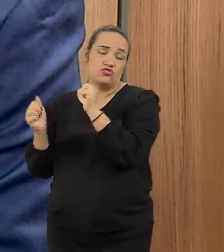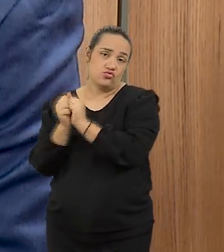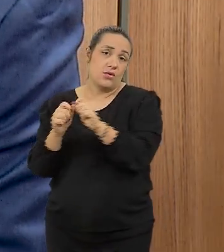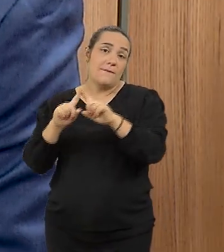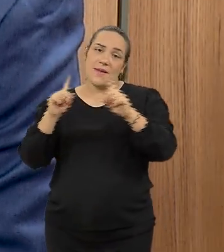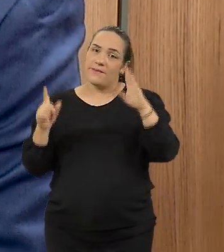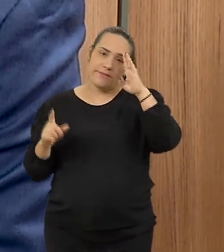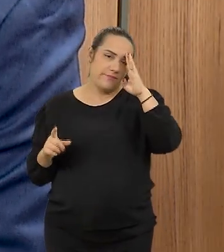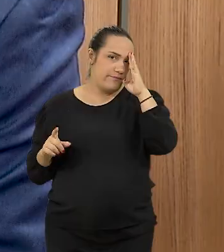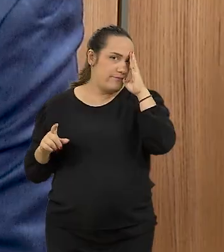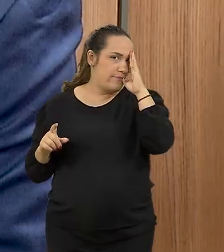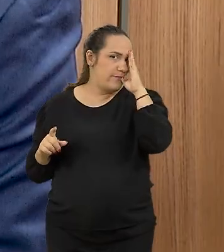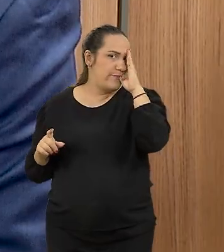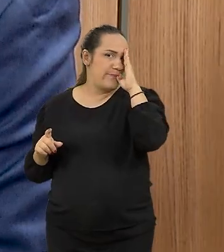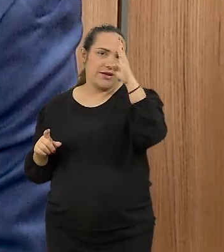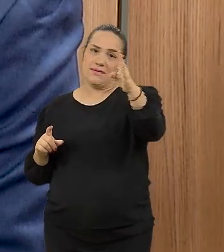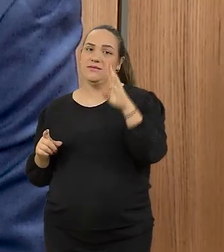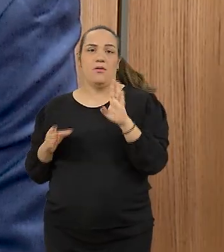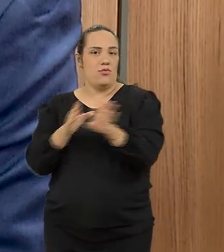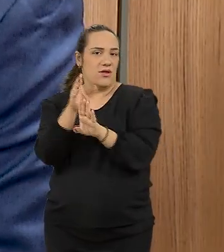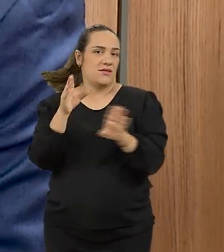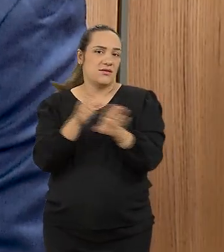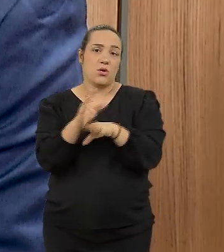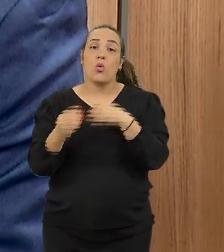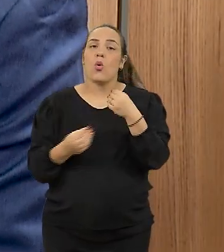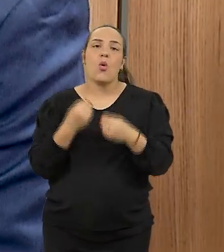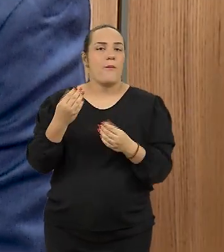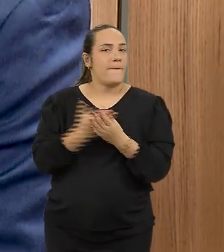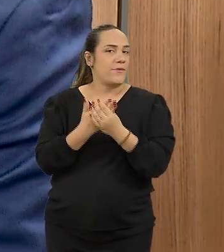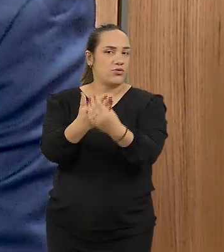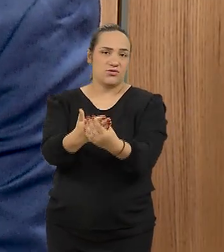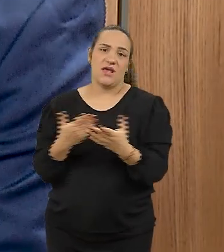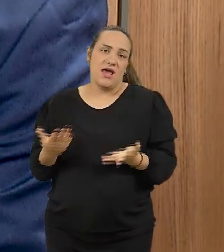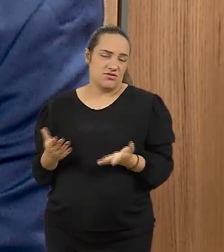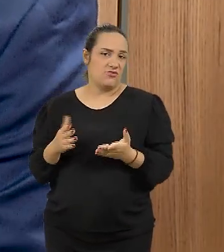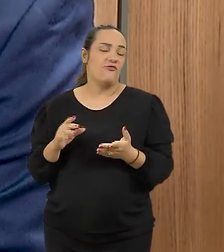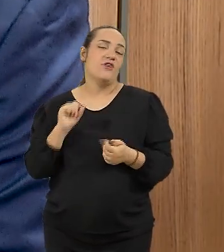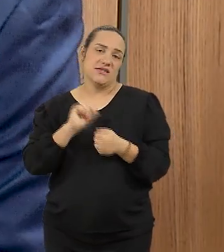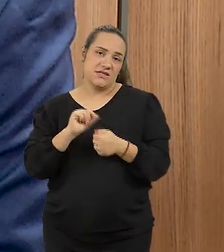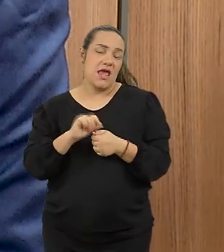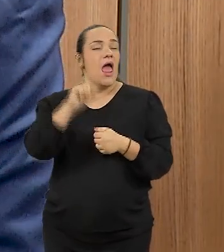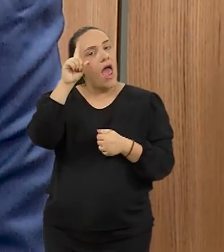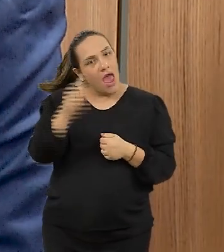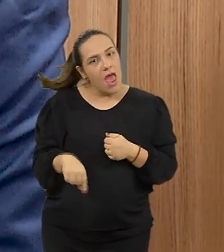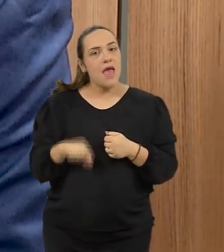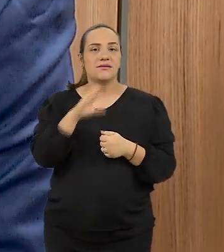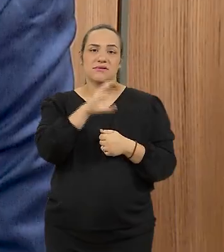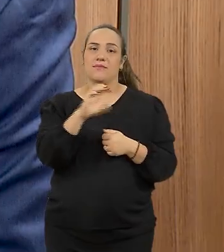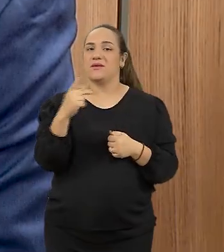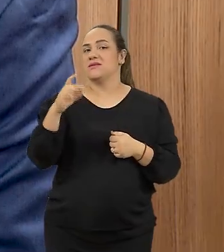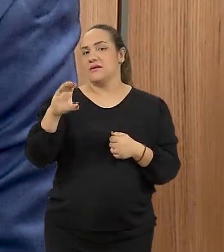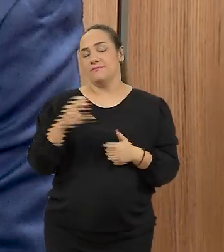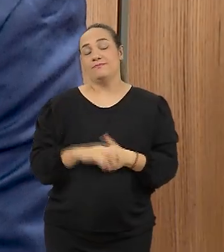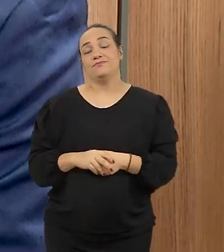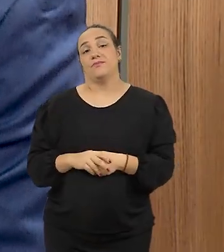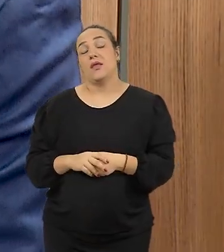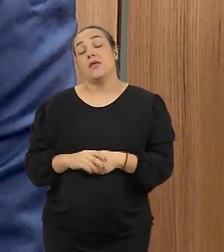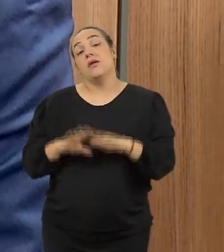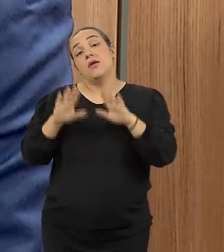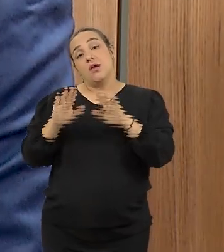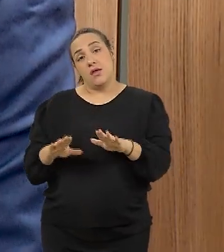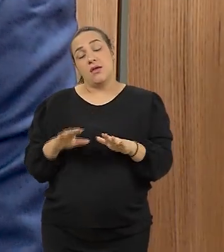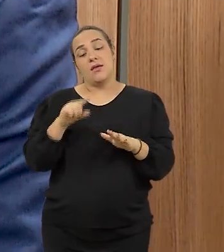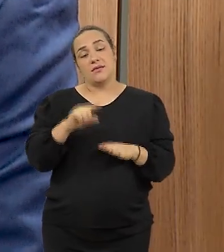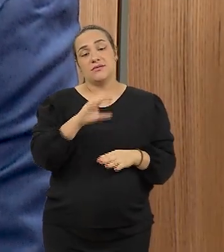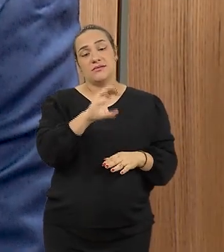Mas o grande centro de orientação jurídica da matéria processual é o Código de Processo Civil. E o